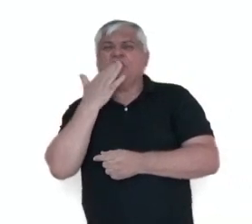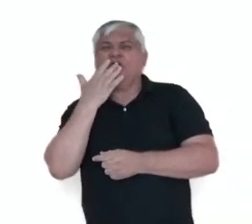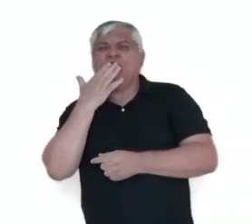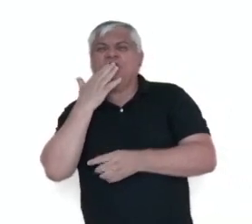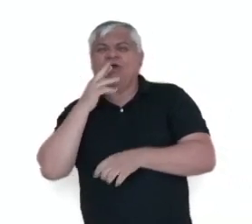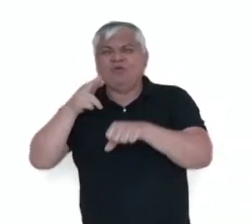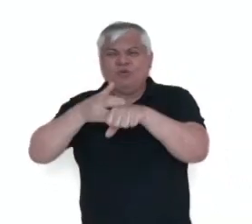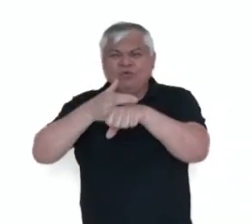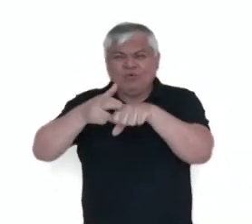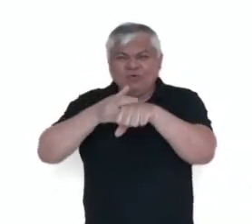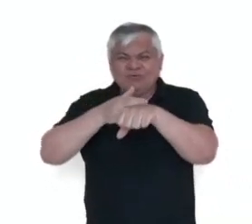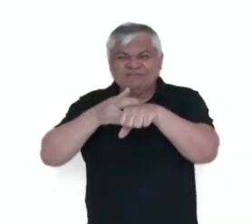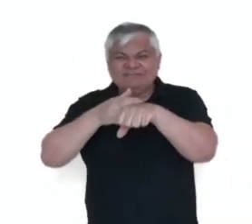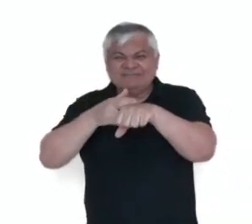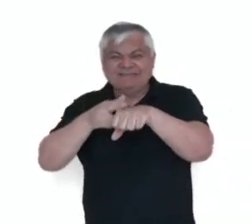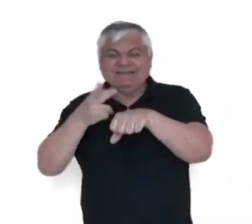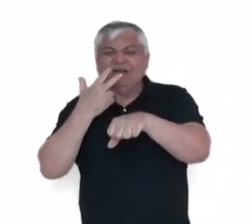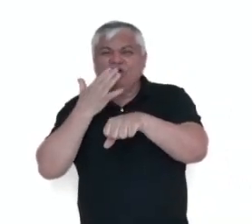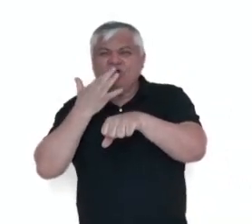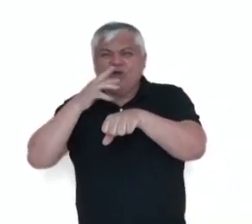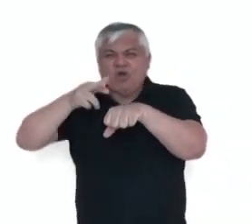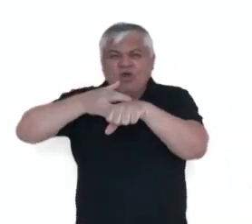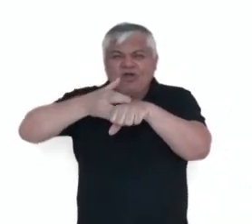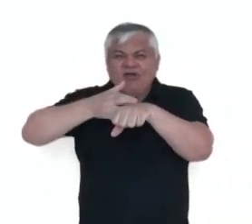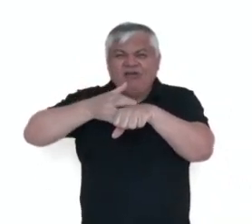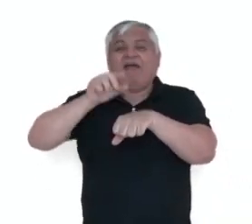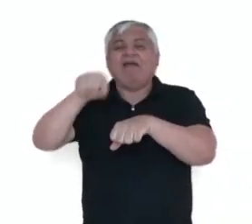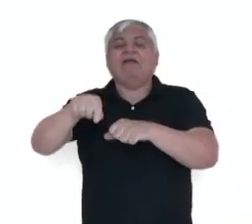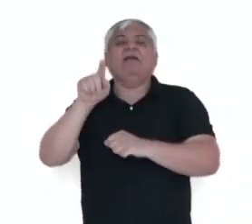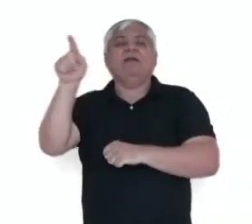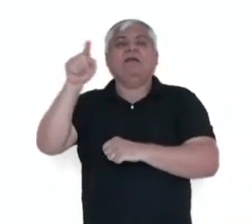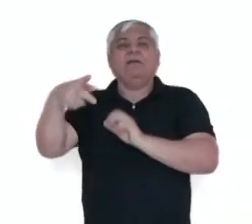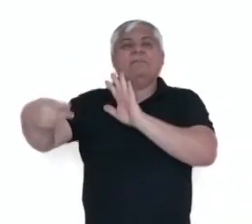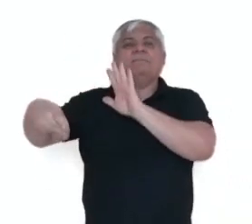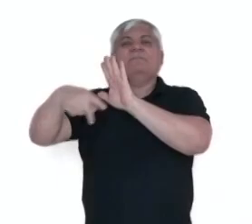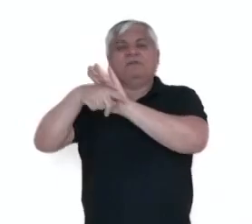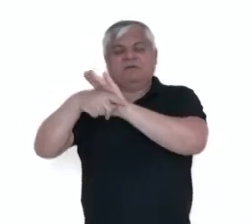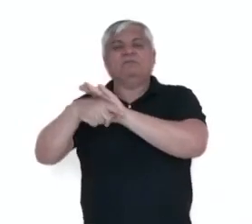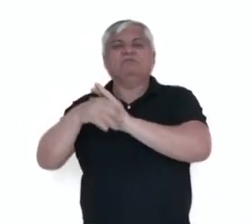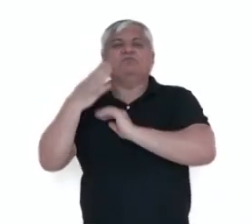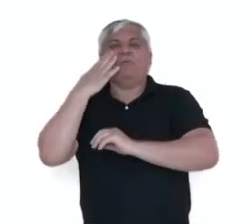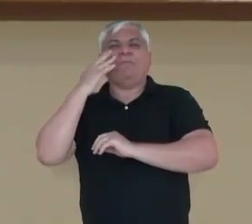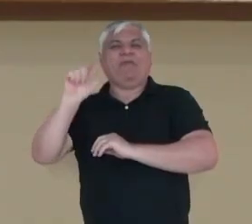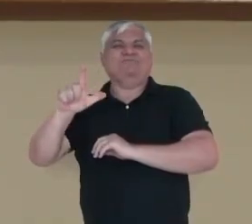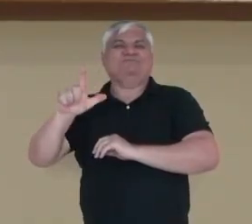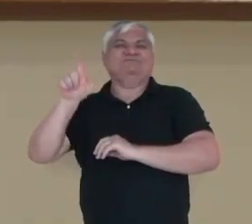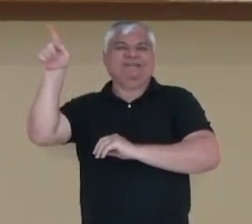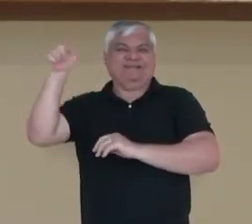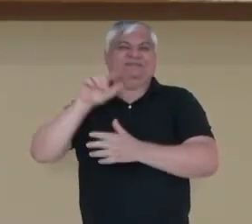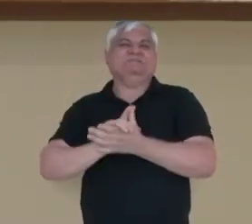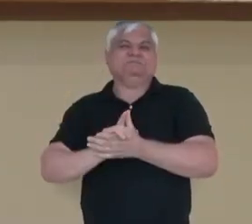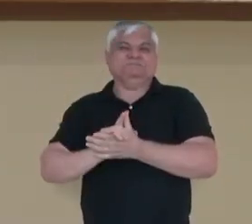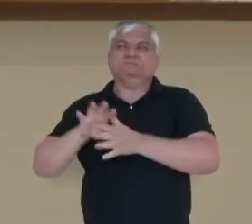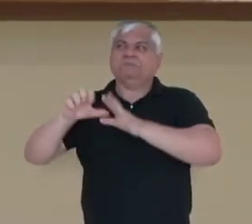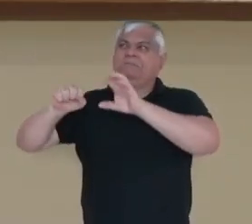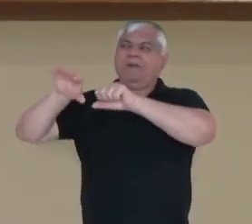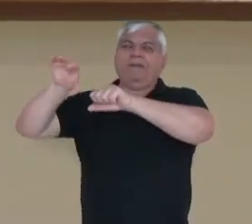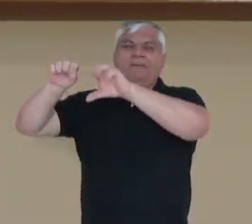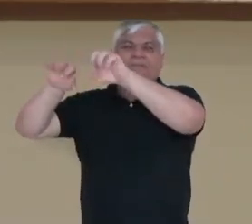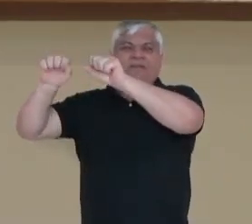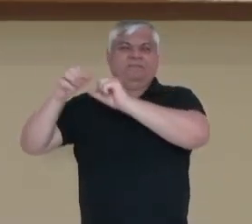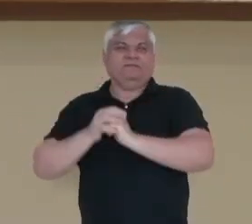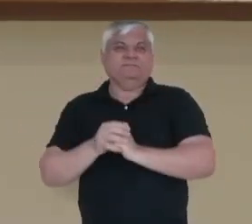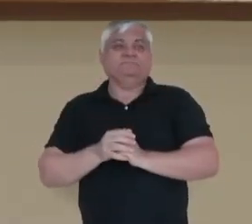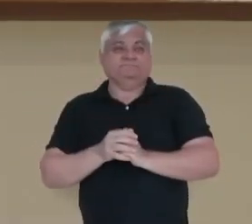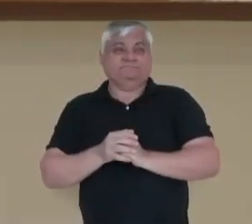a gente tem aqui bem ao centro, é parte então desse território que foi dominado pelos belgas. Como